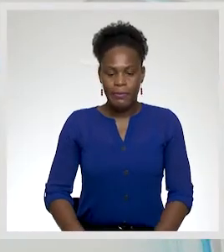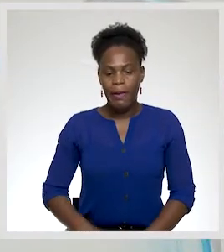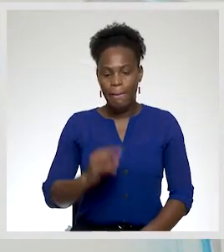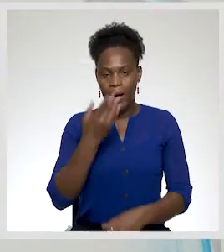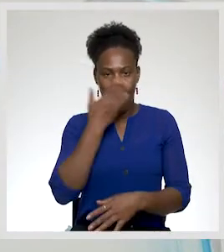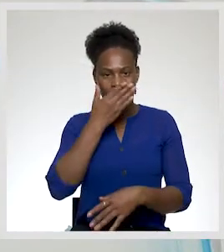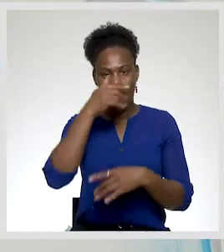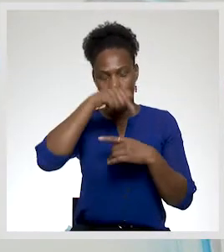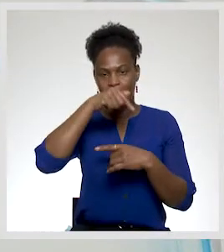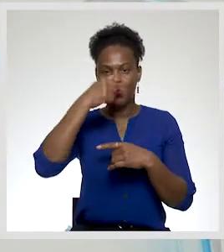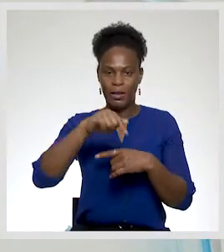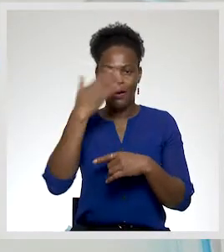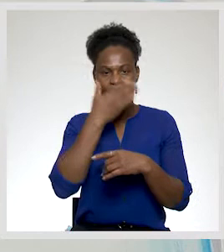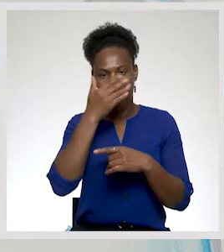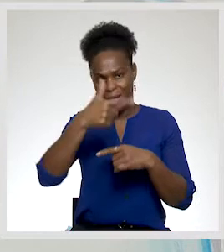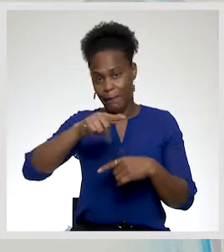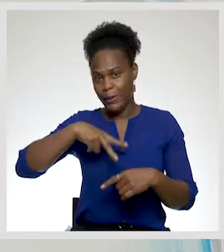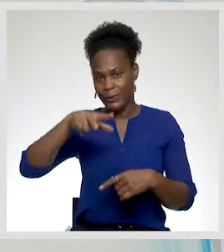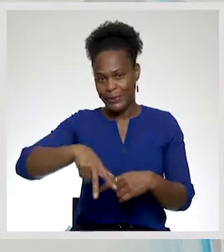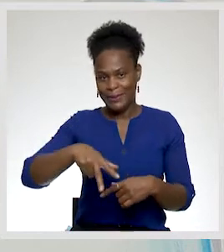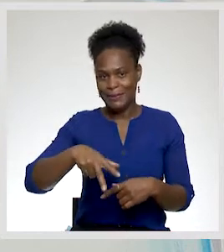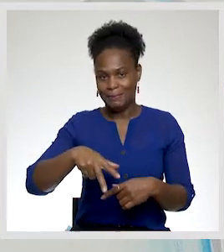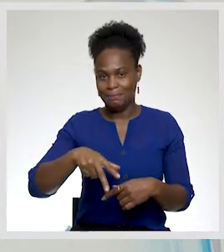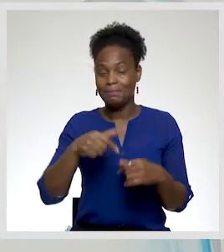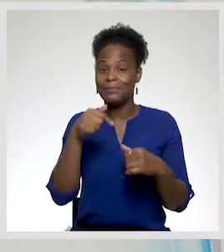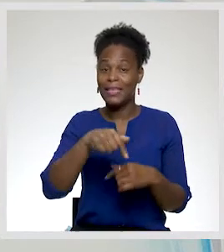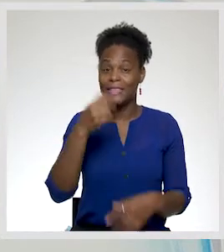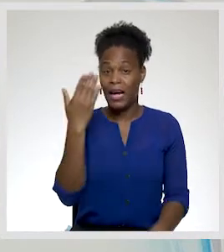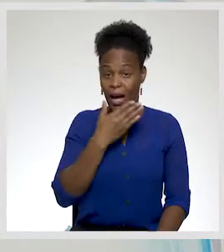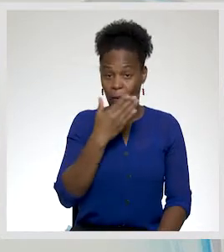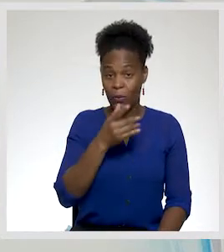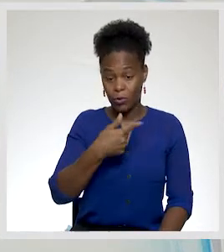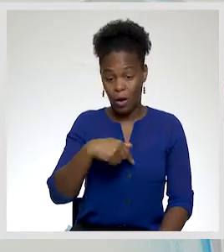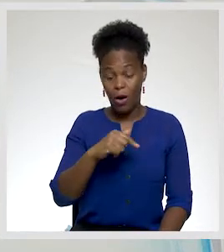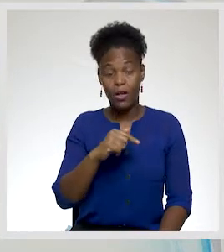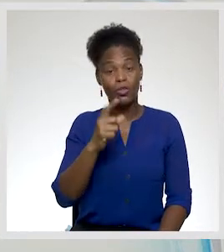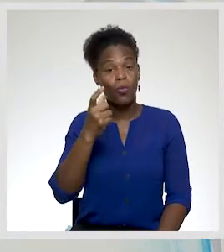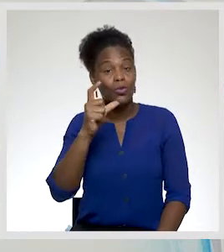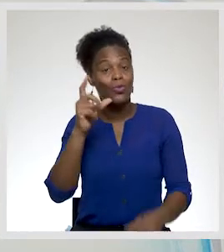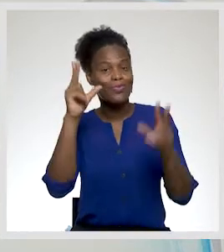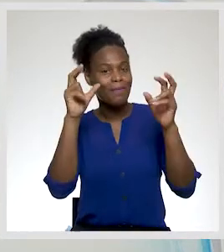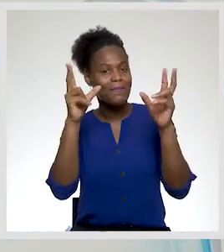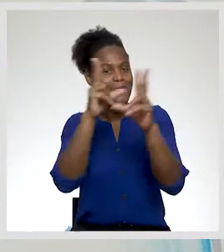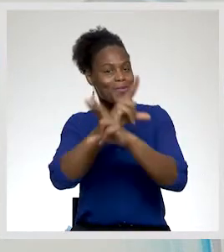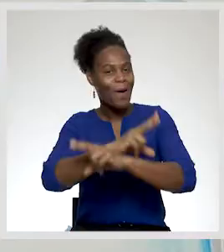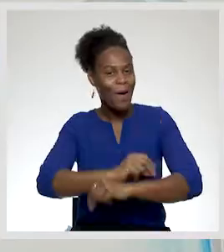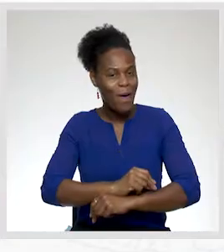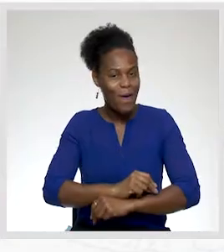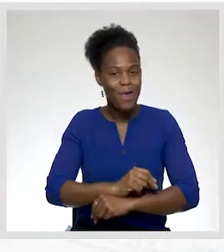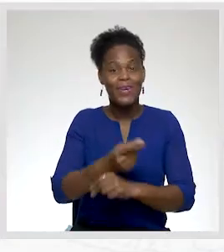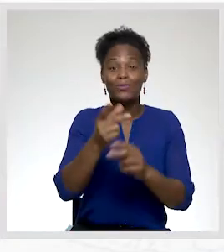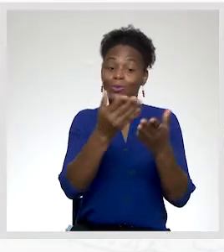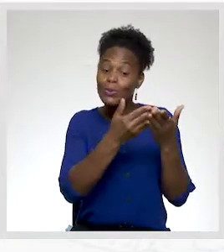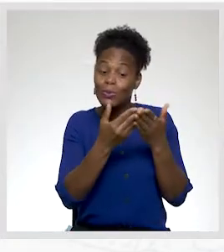Para hoje, temos uma aula de língua portuguesa. Nesta aula, temos um conteúdo novo. Vamos estudar